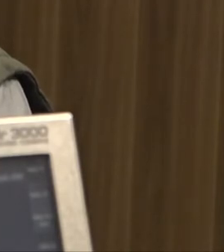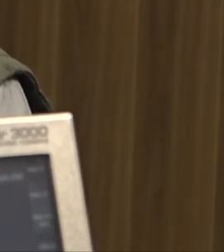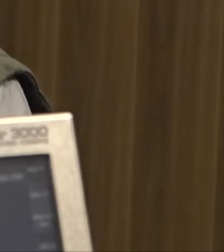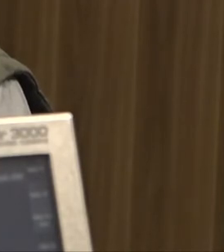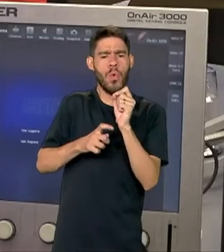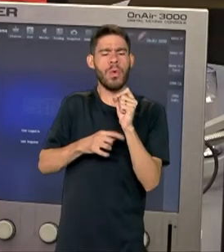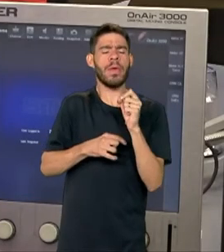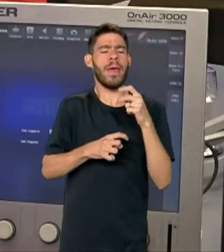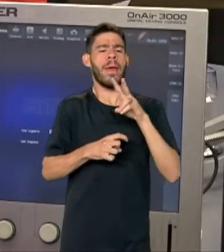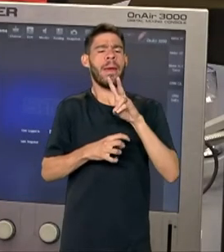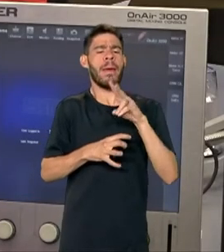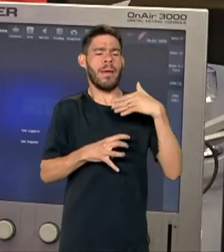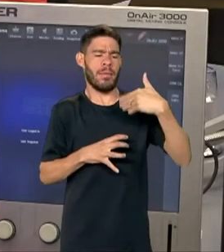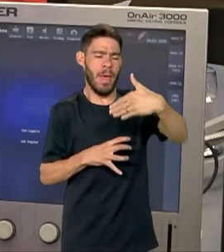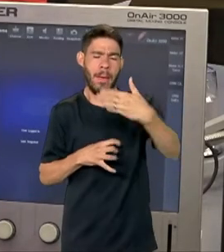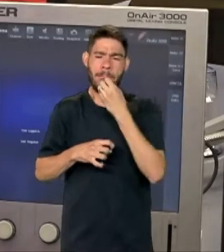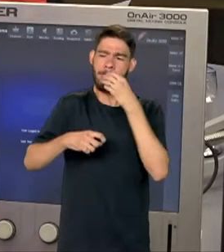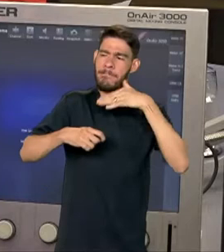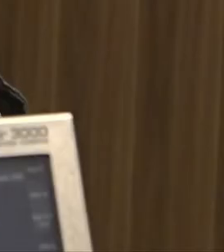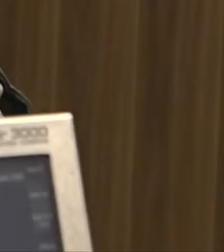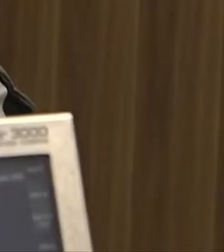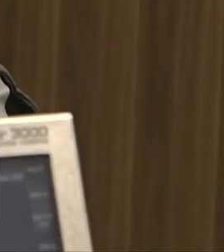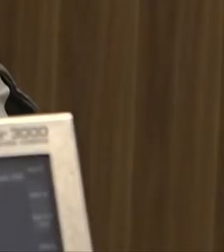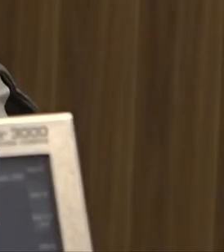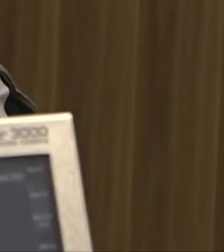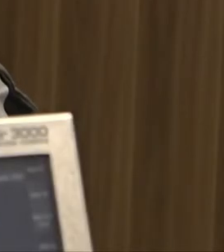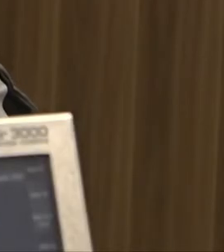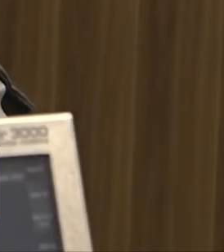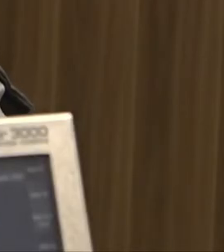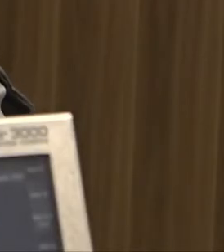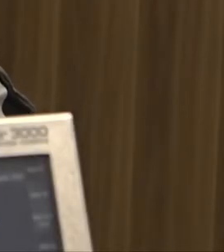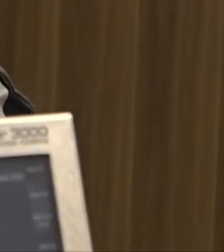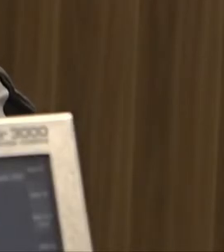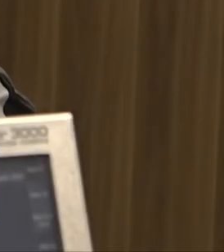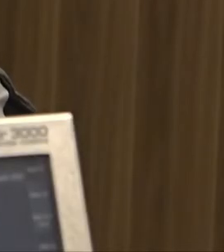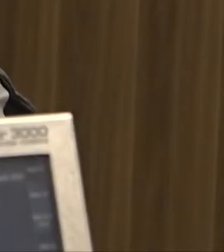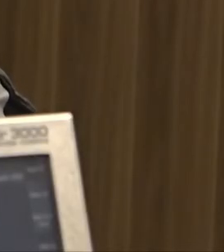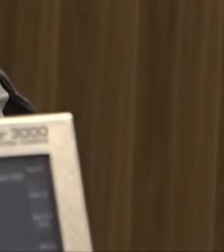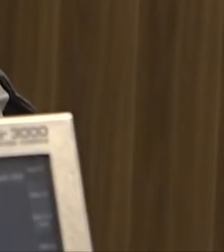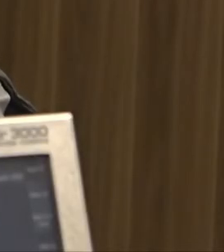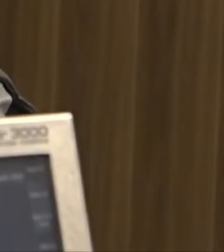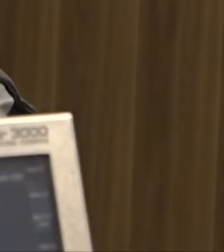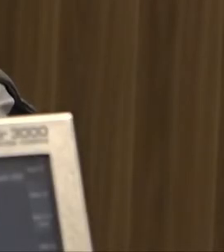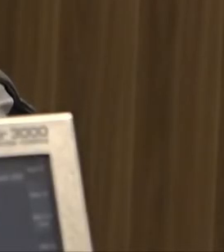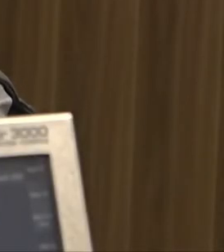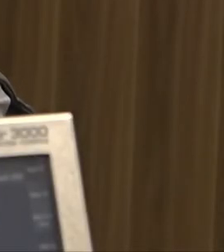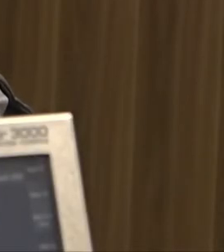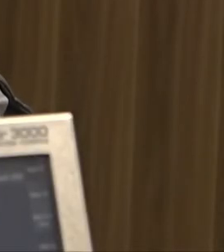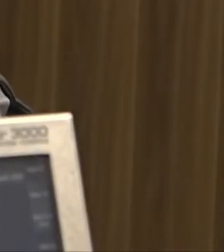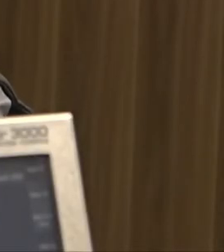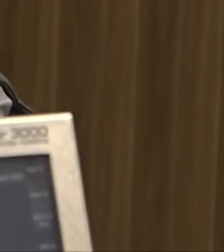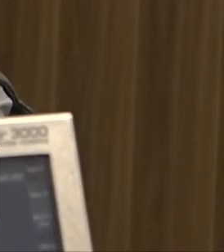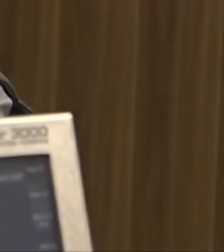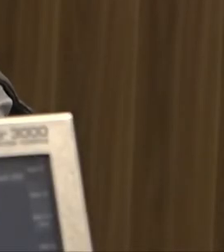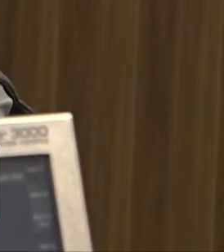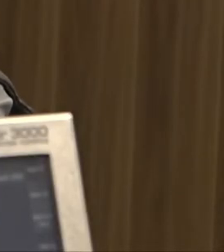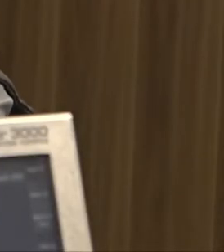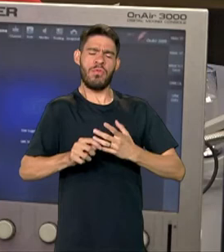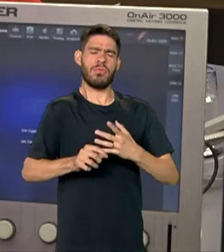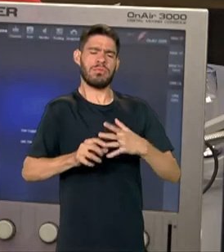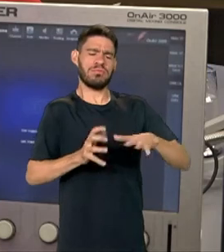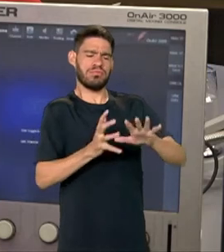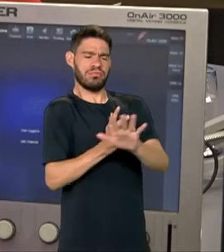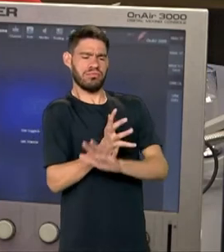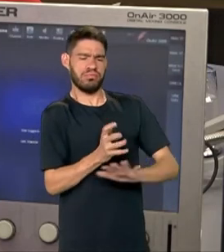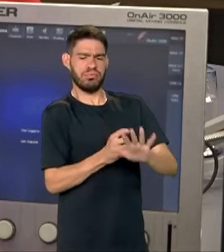são os próximos passos. Boa noite, presidente, bem-vindo. Boa noite, muito obrigado pela oportunidade. Presidente, o índice de queimadas no Pantanal esse